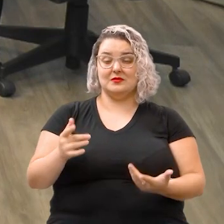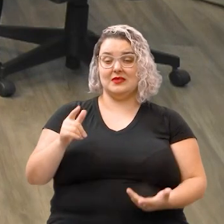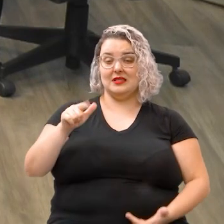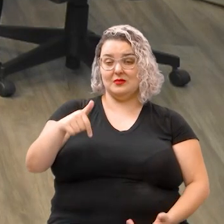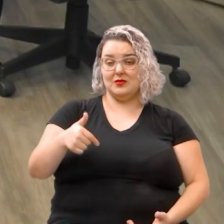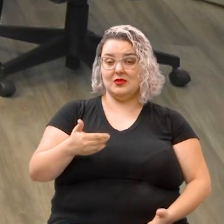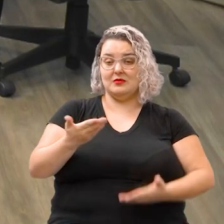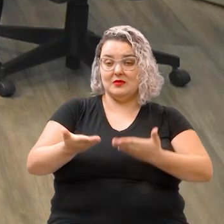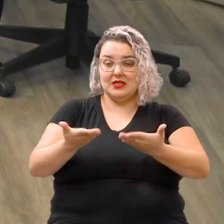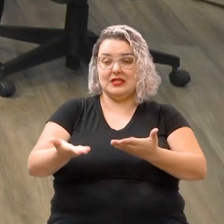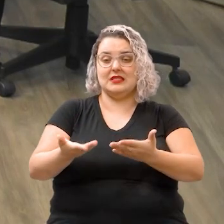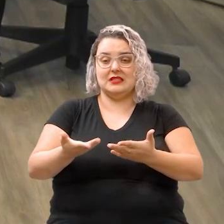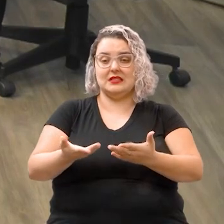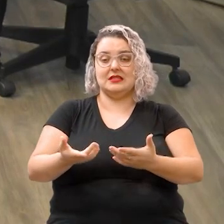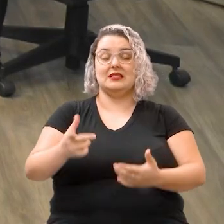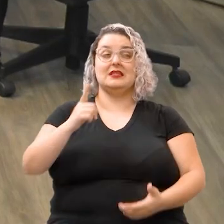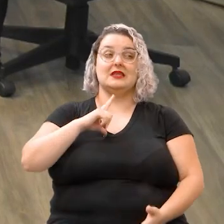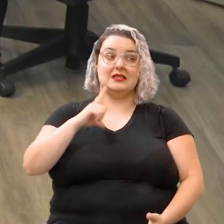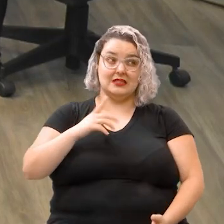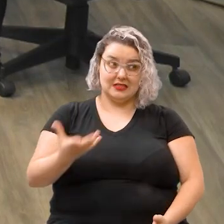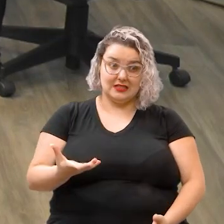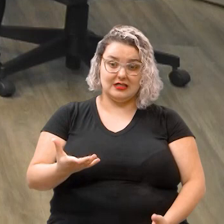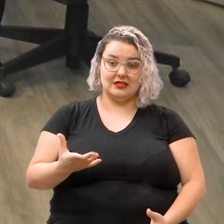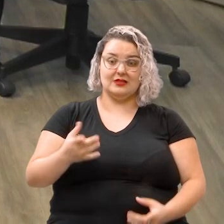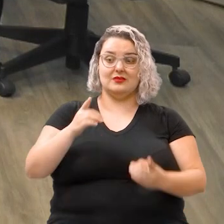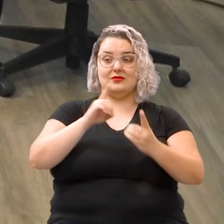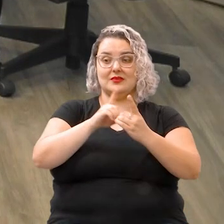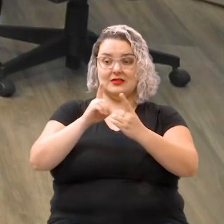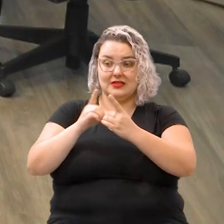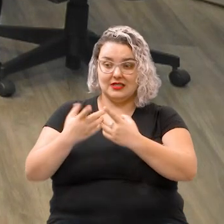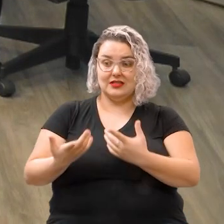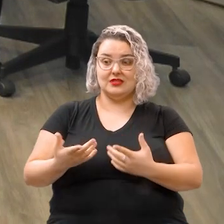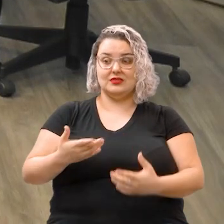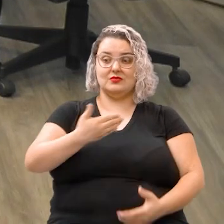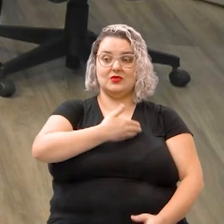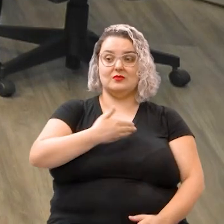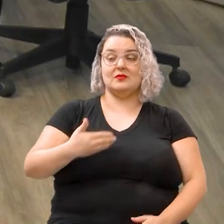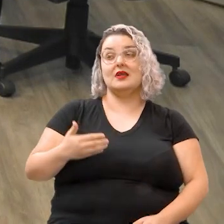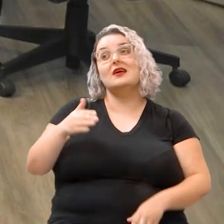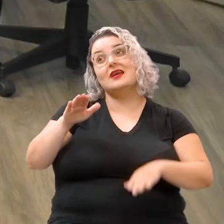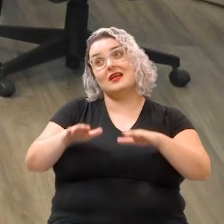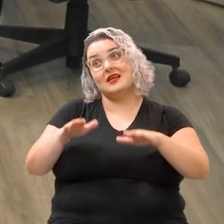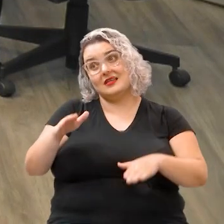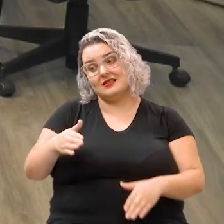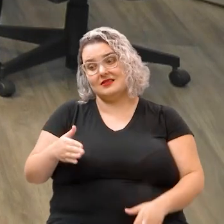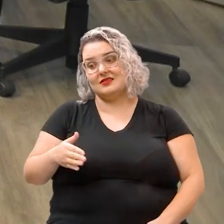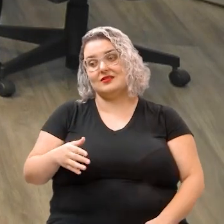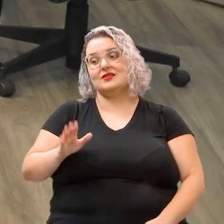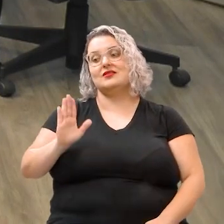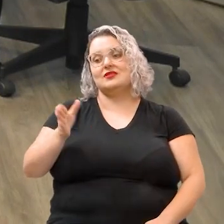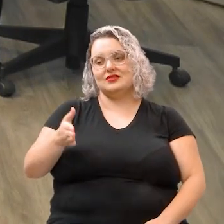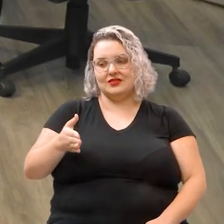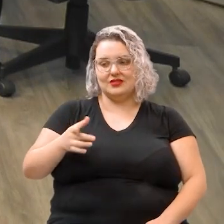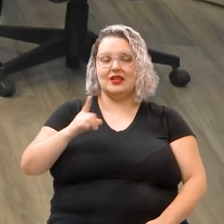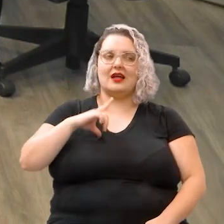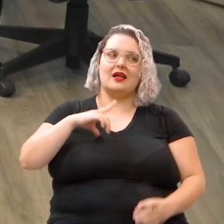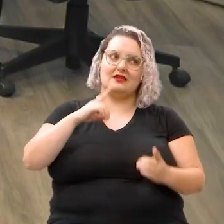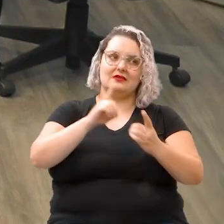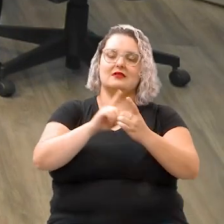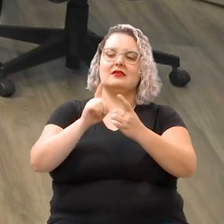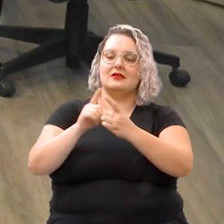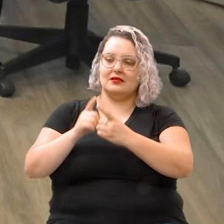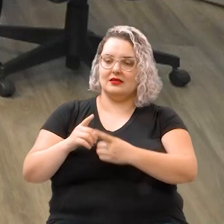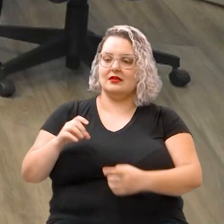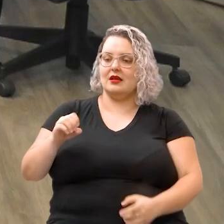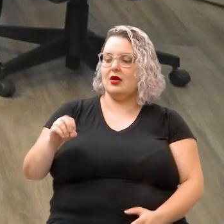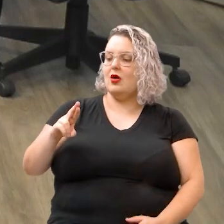ter a manutenção, recair num atendimento público? Às vezes a gente já pega algumas coisas nesse sentido, principalmente com